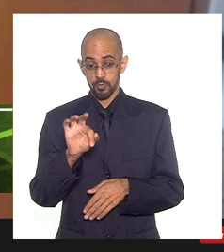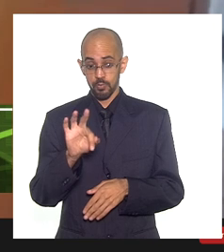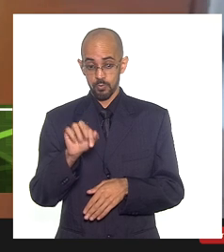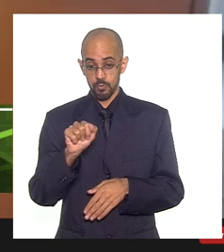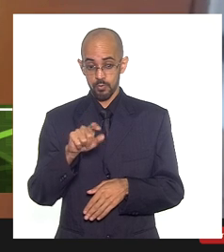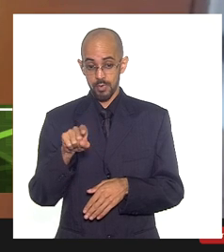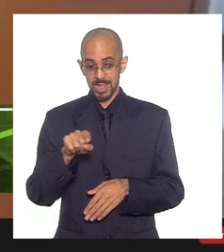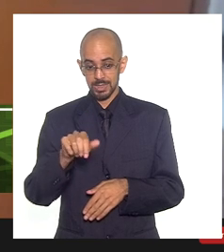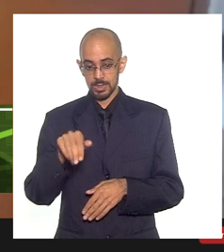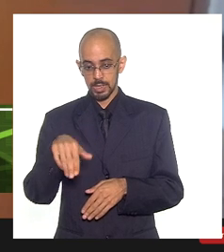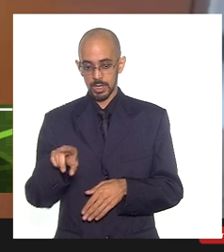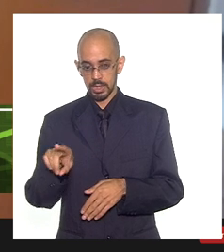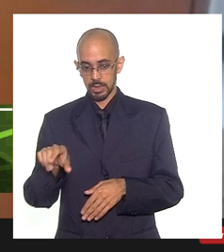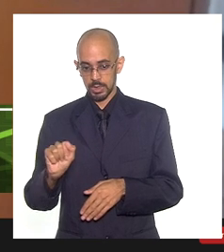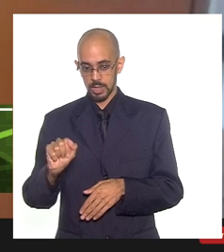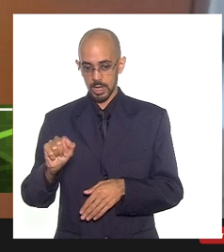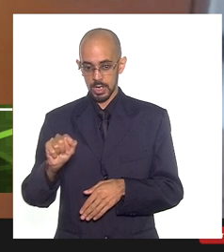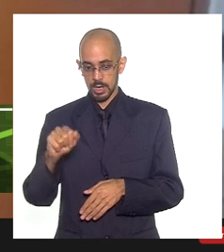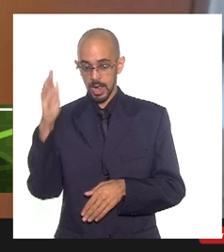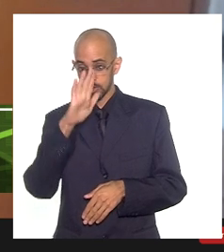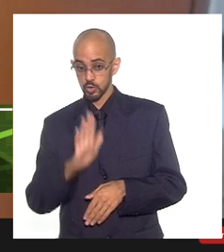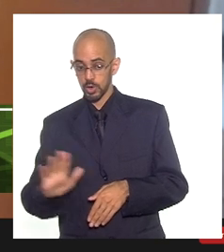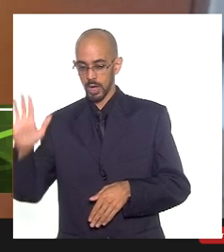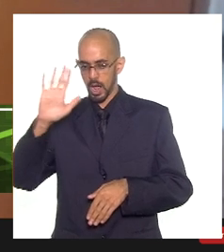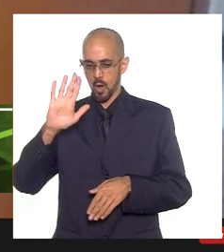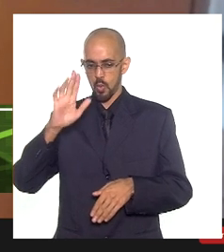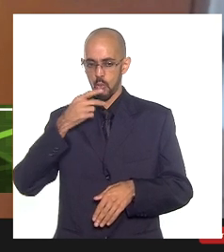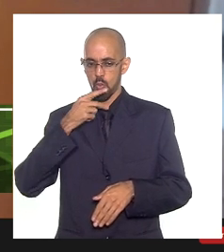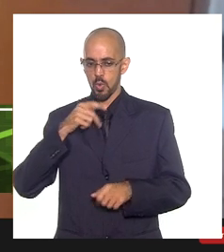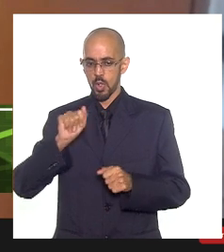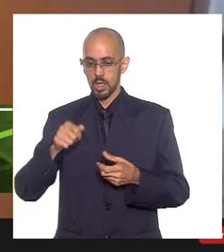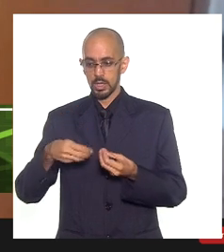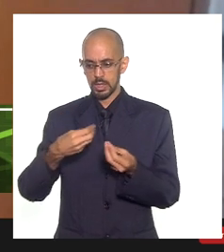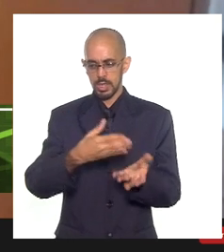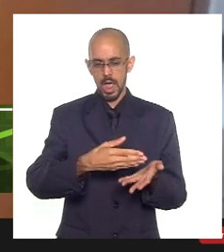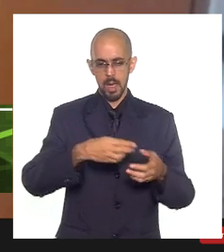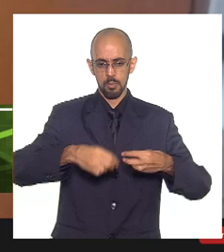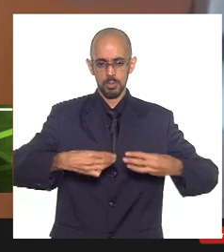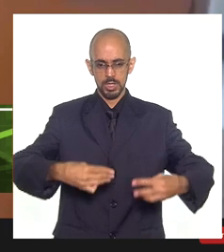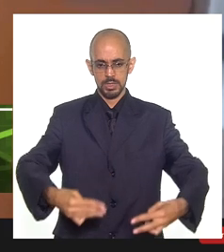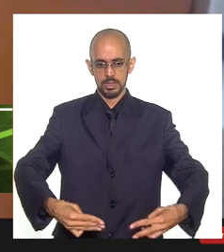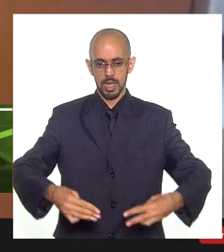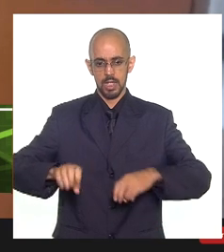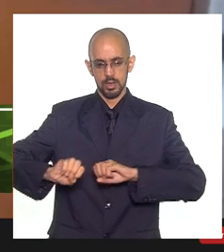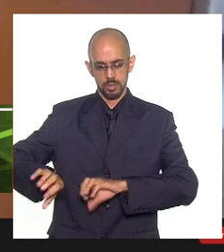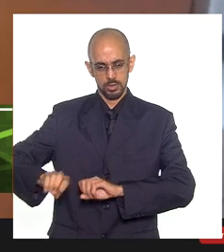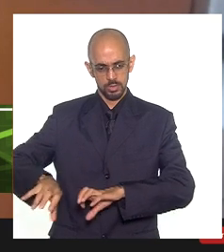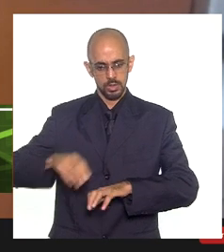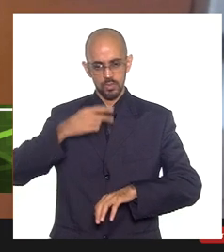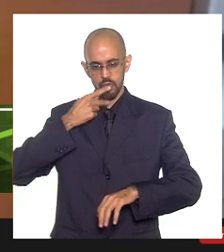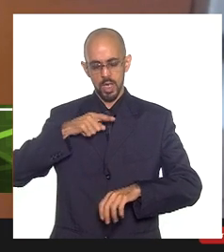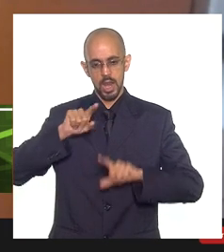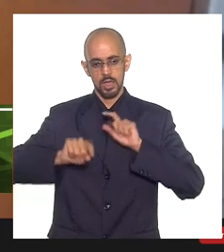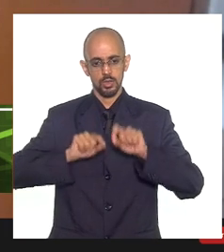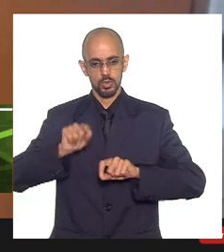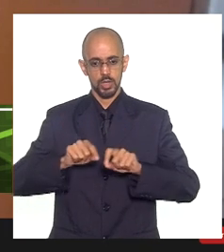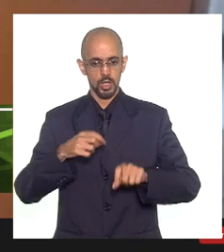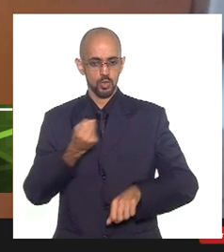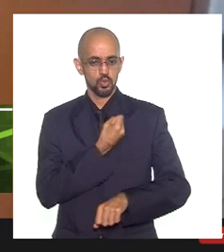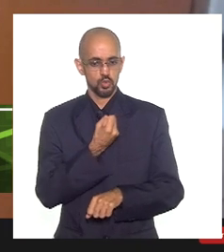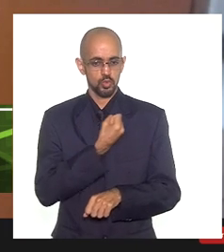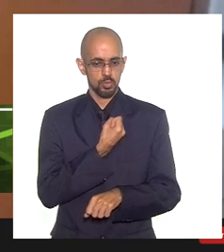jurídica ao ministério da economia que diz que os índices da educação e saúde evidentemente